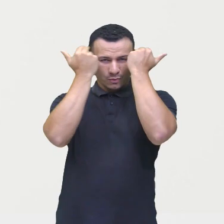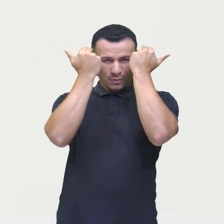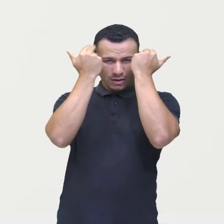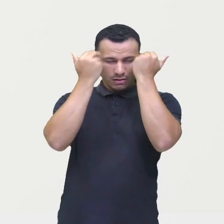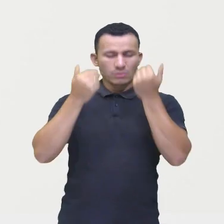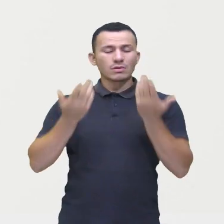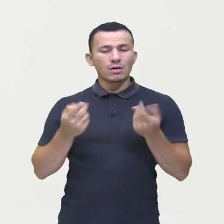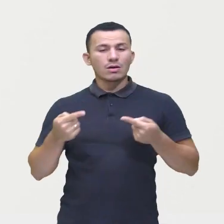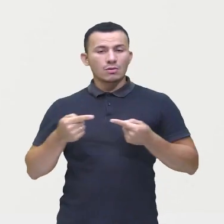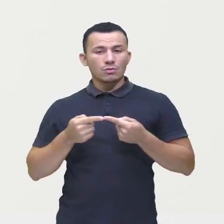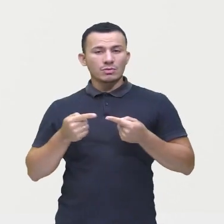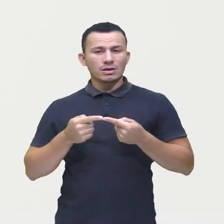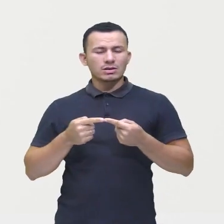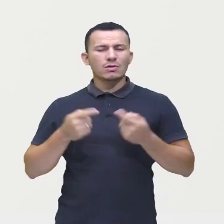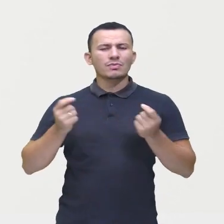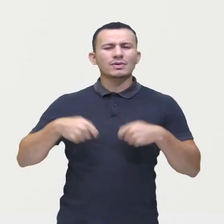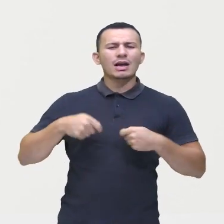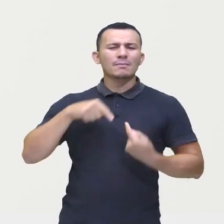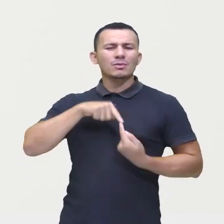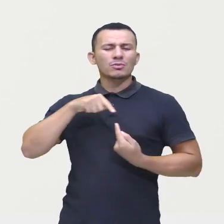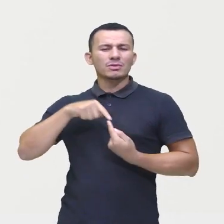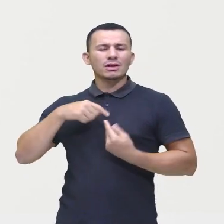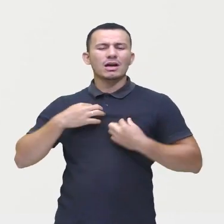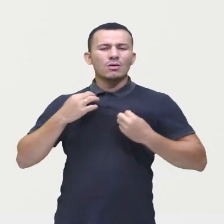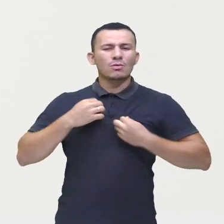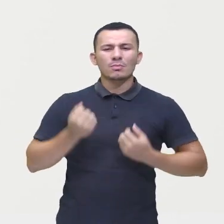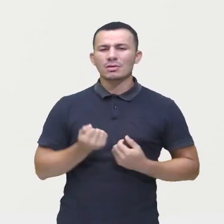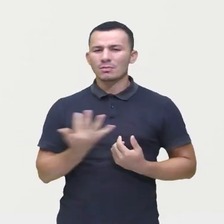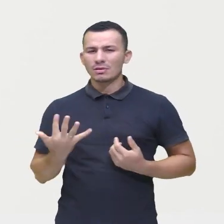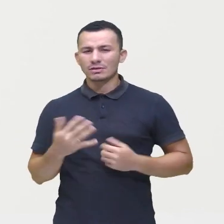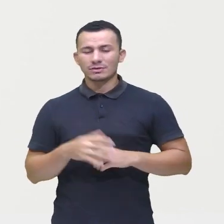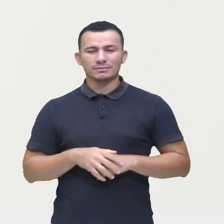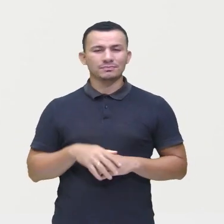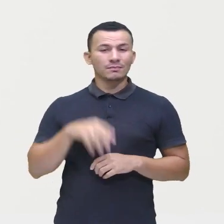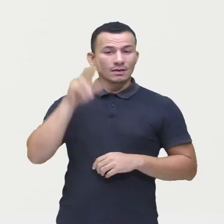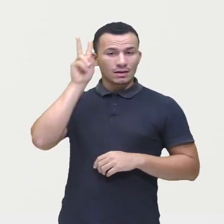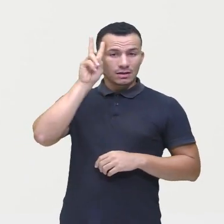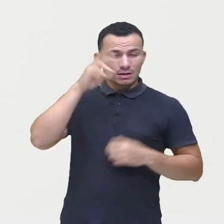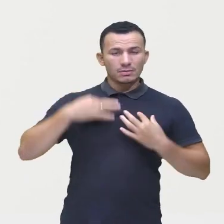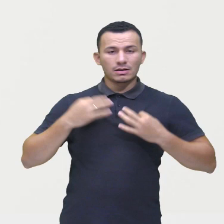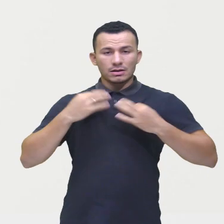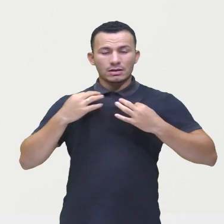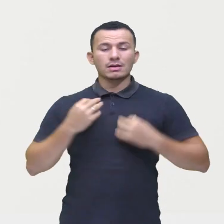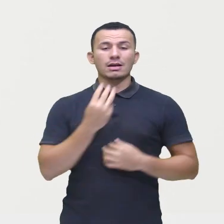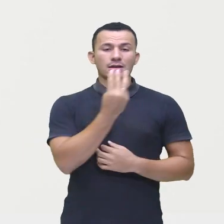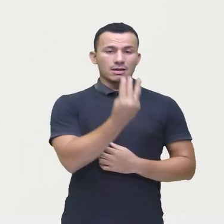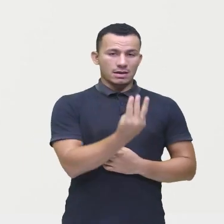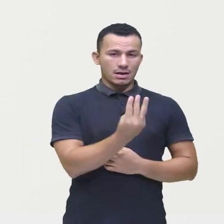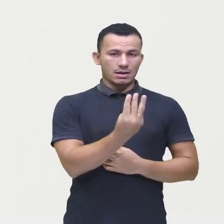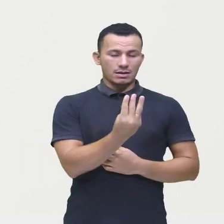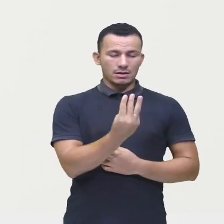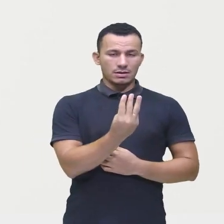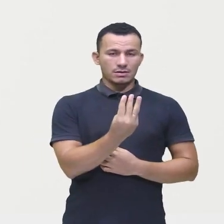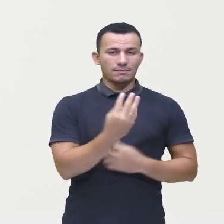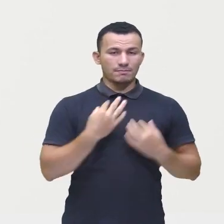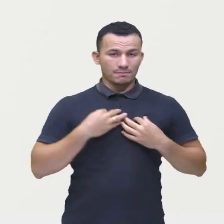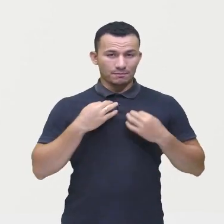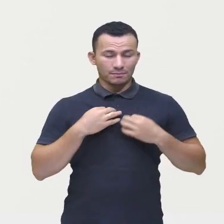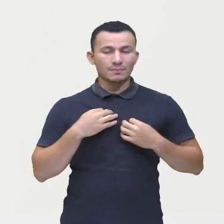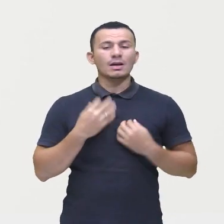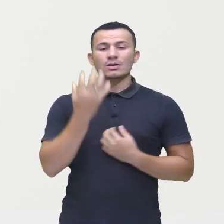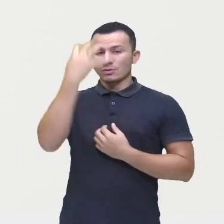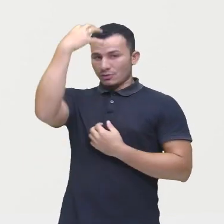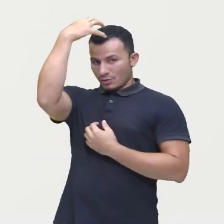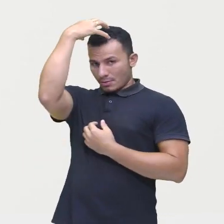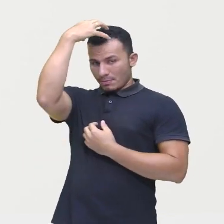ideia de combinação. Lembra? O coelho Abel tinha 3 blusas e ele tinha que combinar com 4 chapéus,